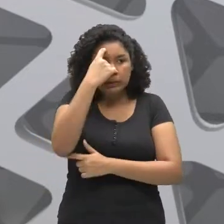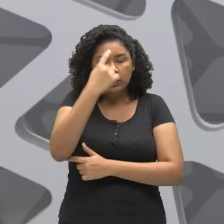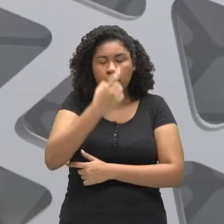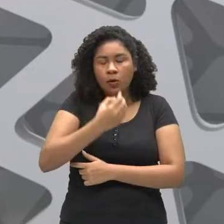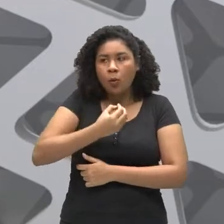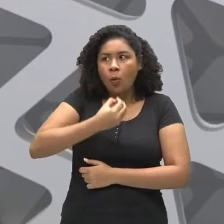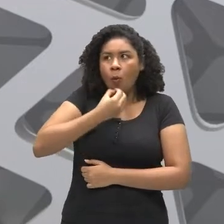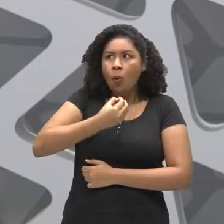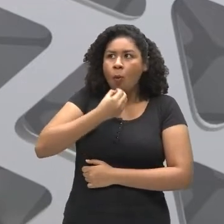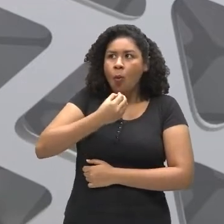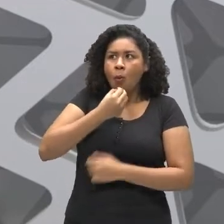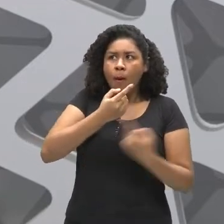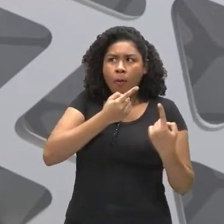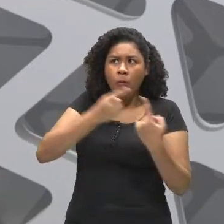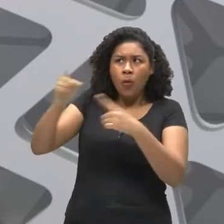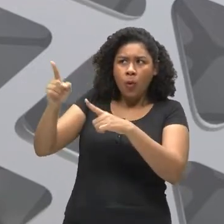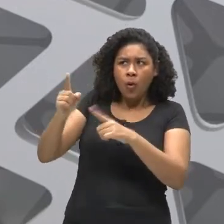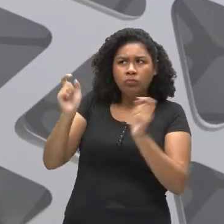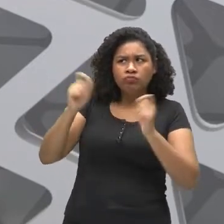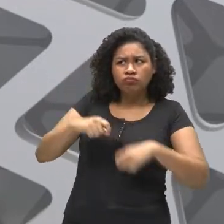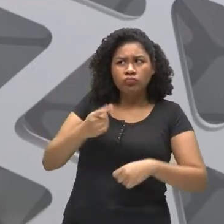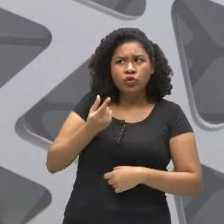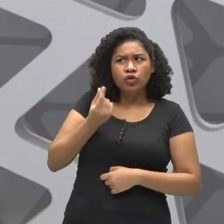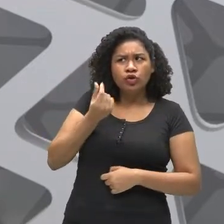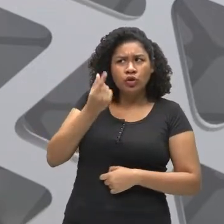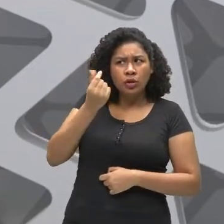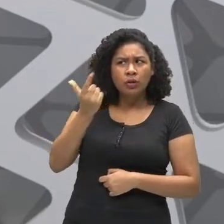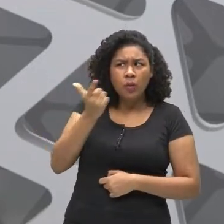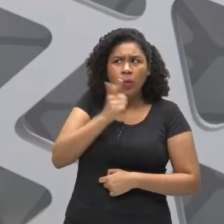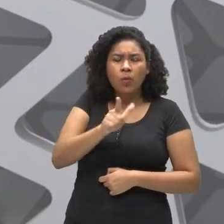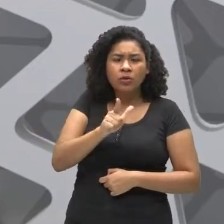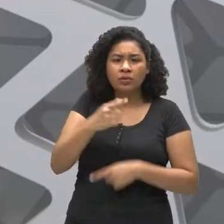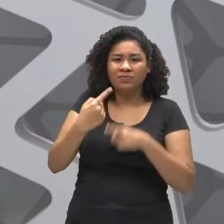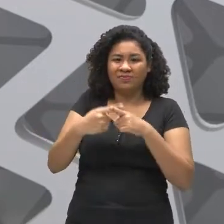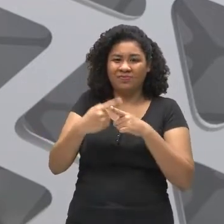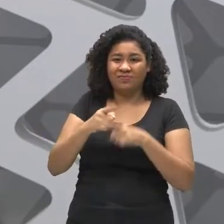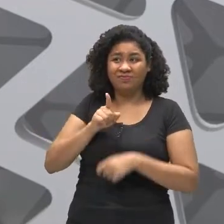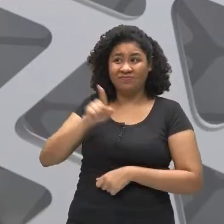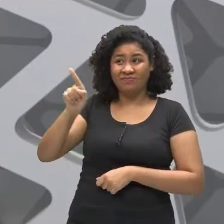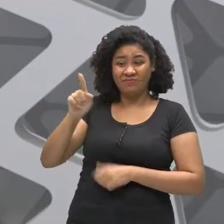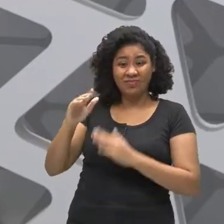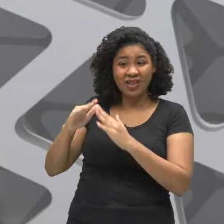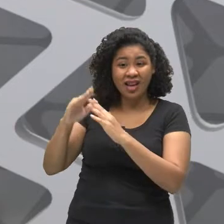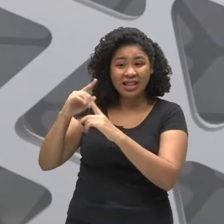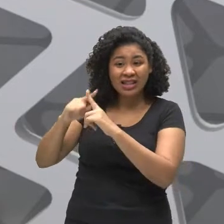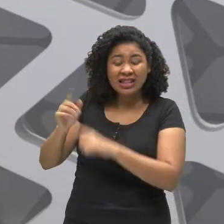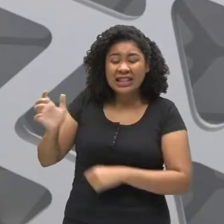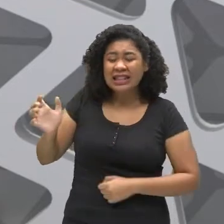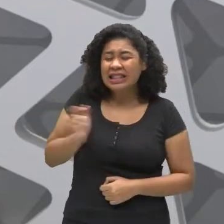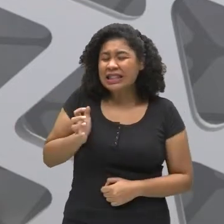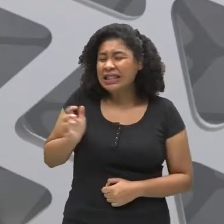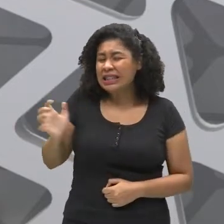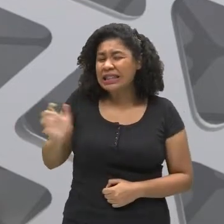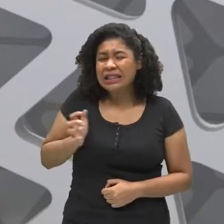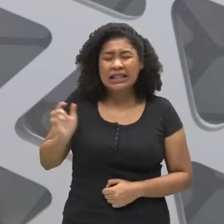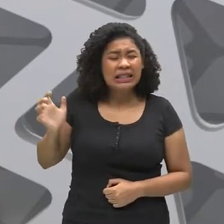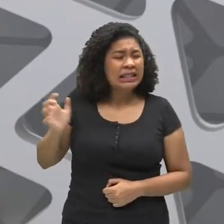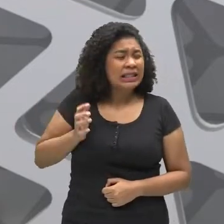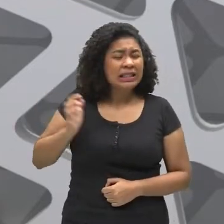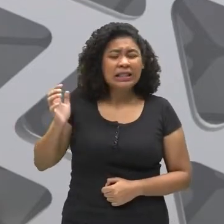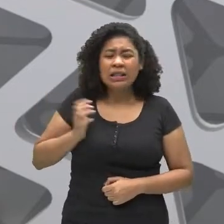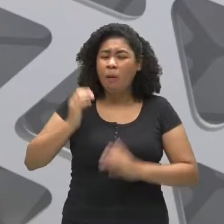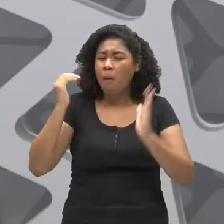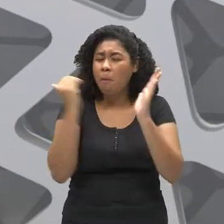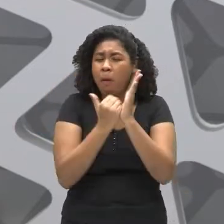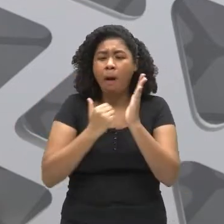Não é só a igreja que vai enriquecer, ainda tinha esse problema, gente, a igreja era muito, muito rica. Vocês lembram que eu trouxe para vocês ontem uma